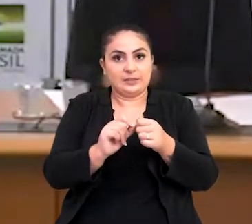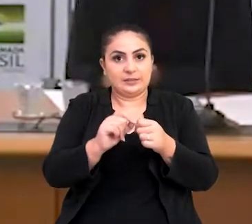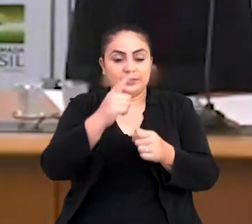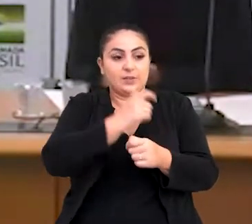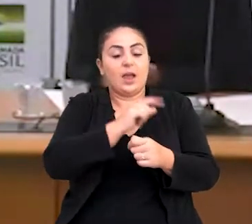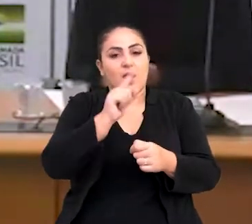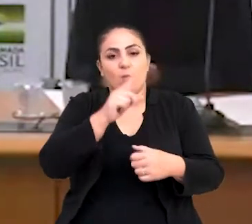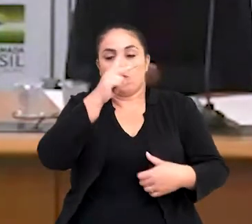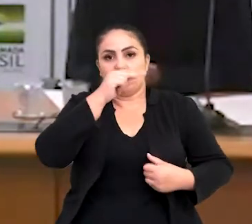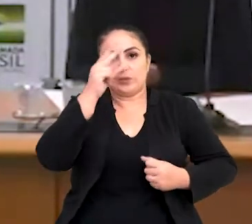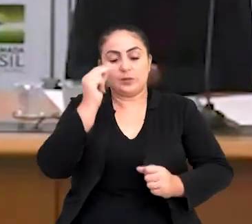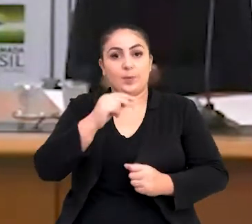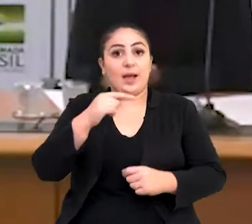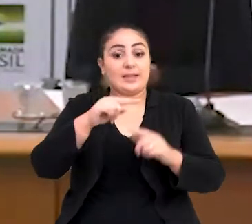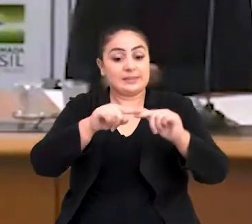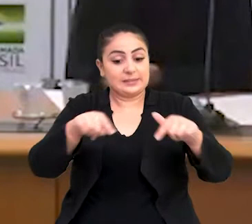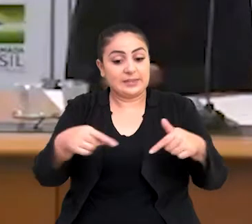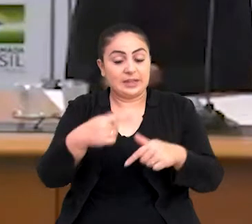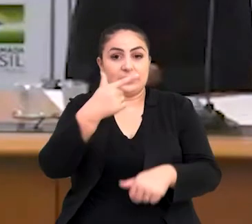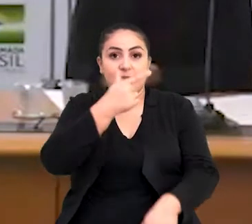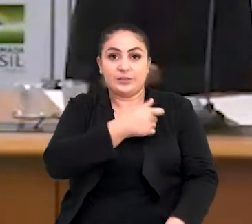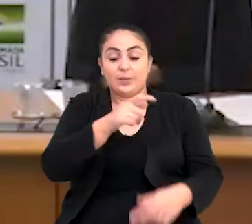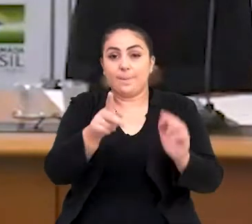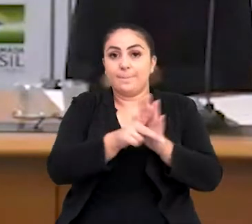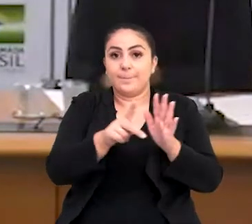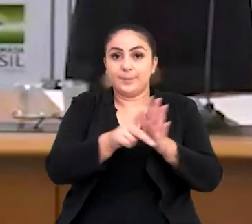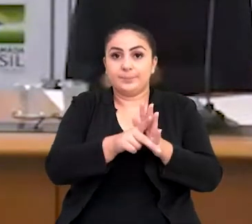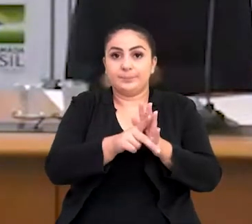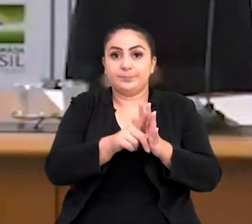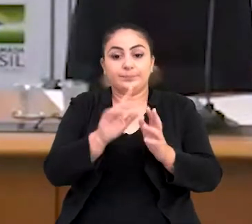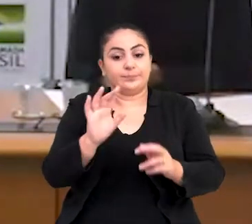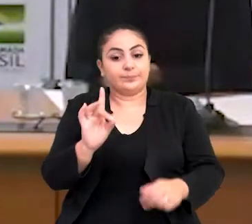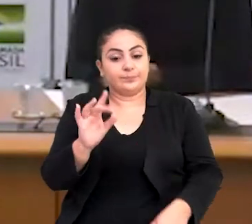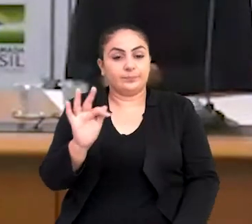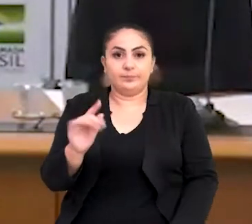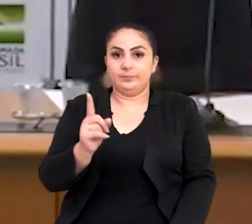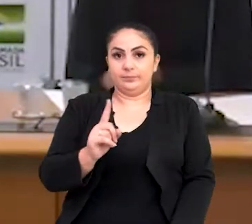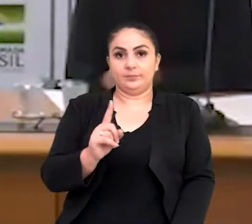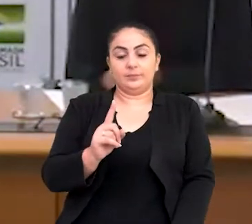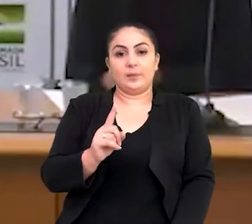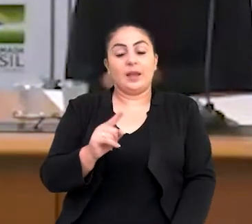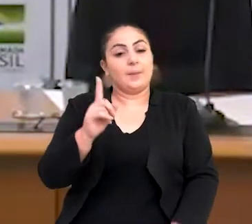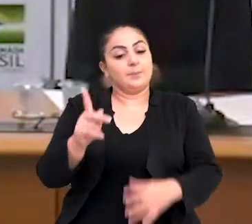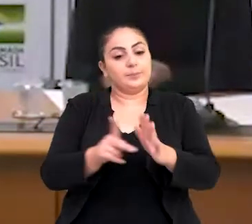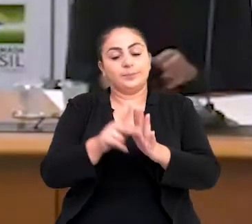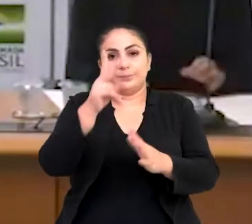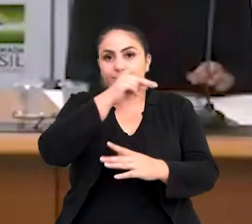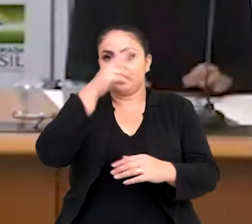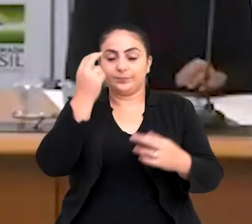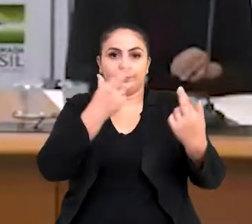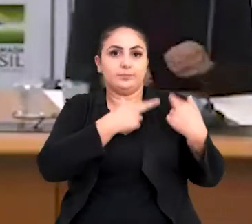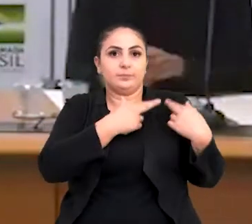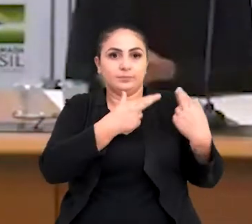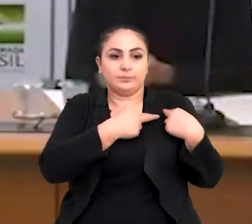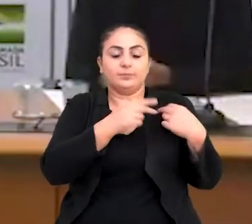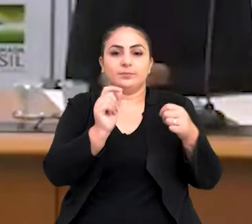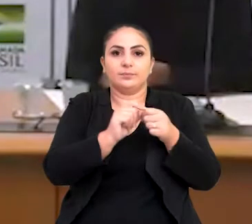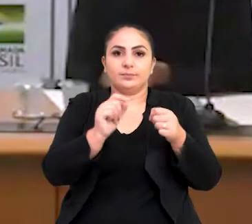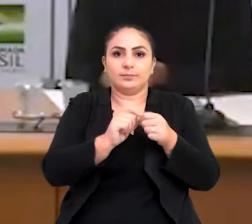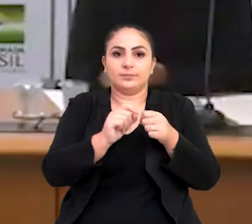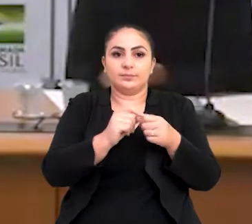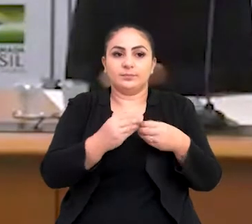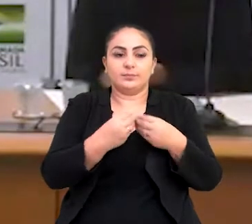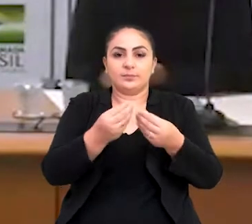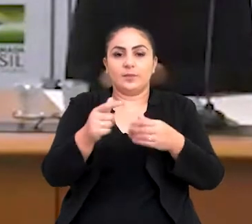a imunização é o município. As salas de vacinação, com exceção do Distrito Federal, elas pertencem aos municípios e